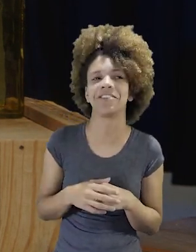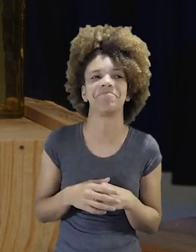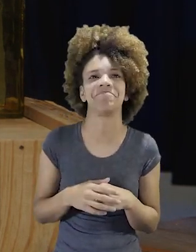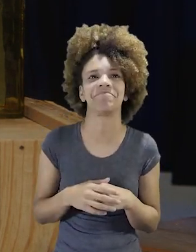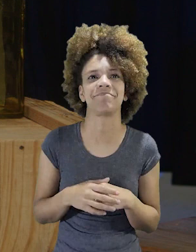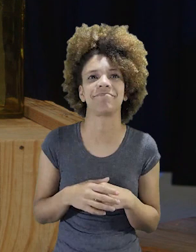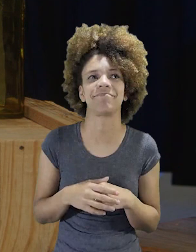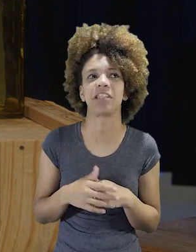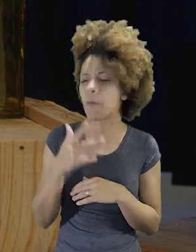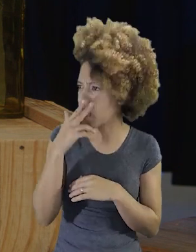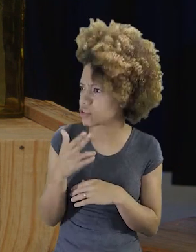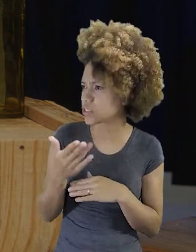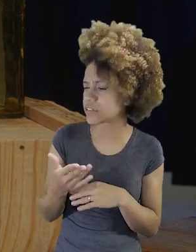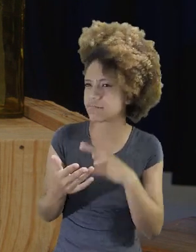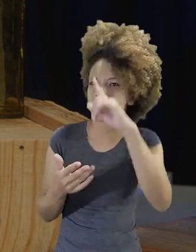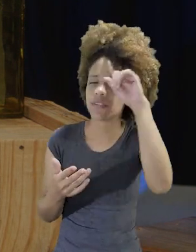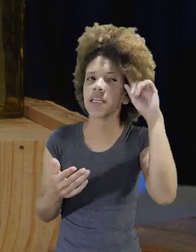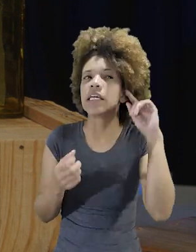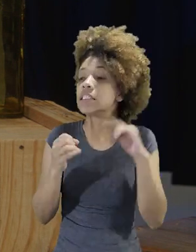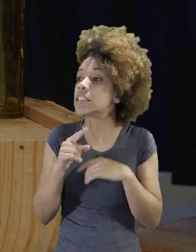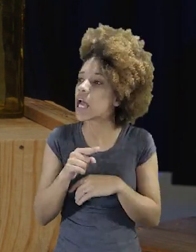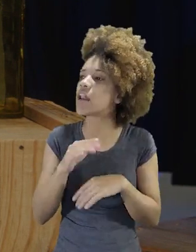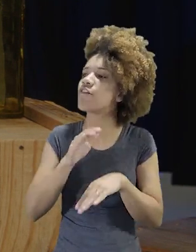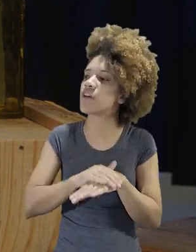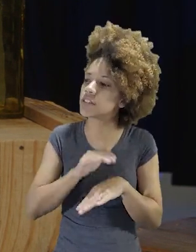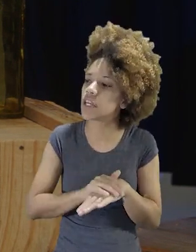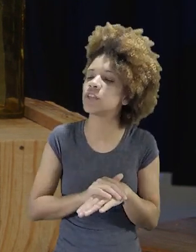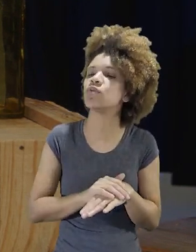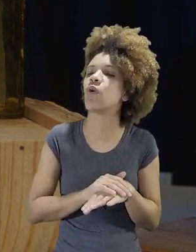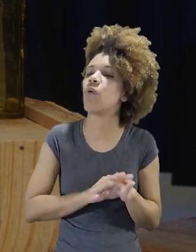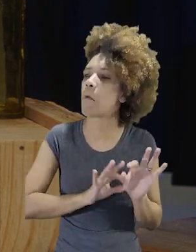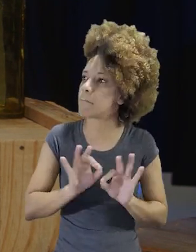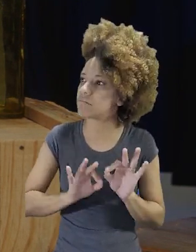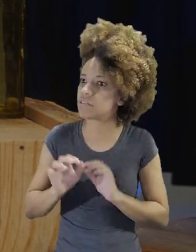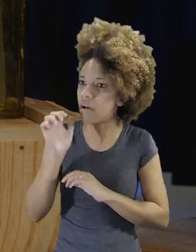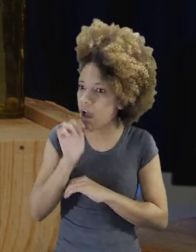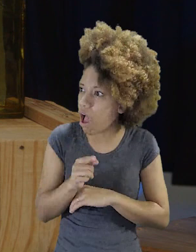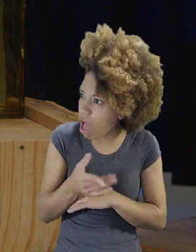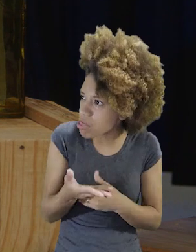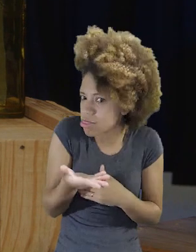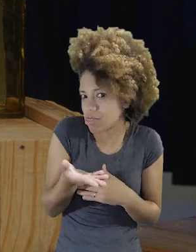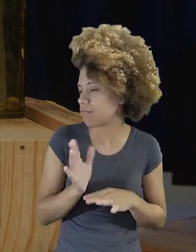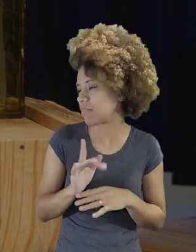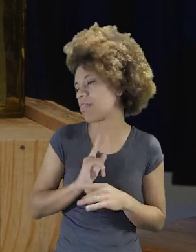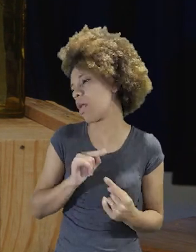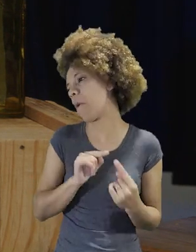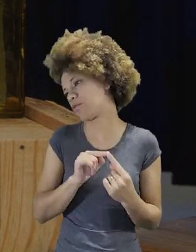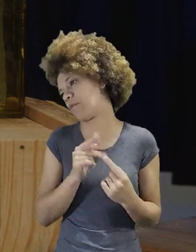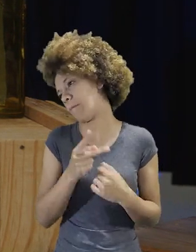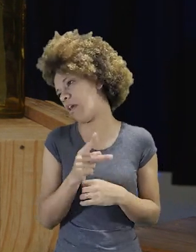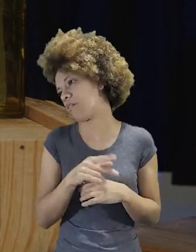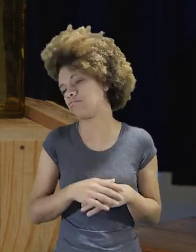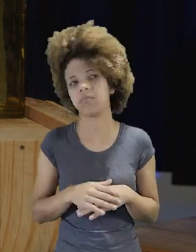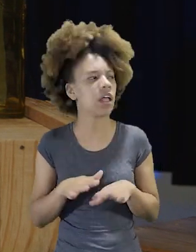figura Hilária Eu não eu acho que se ele tá fazendo o programa desse jeito acho